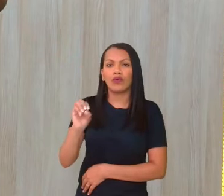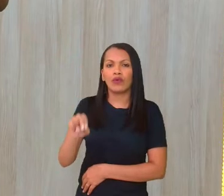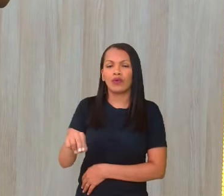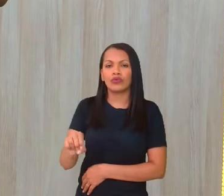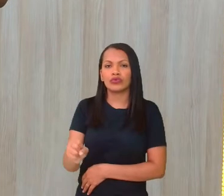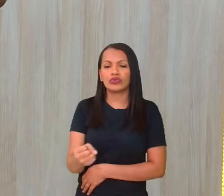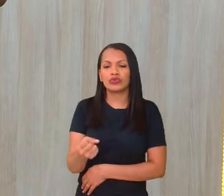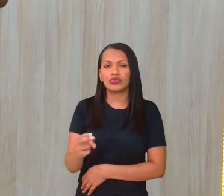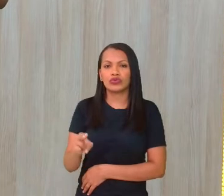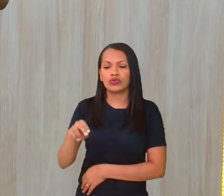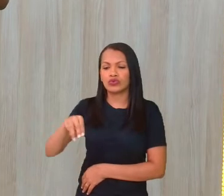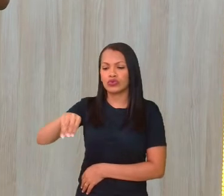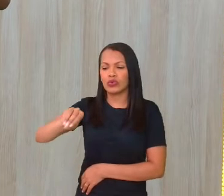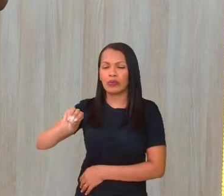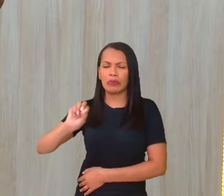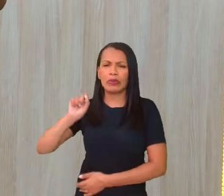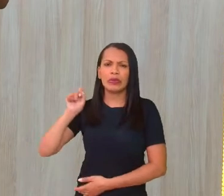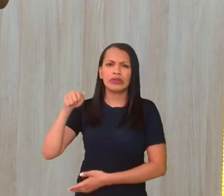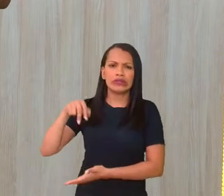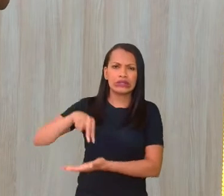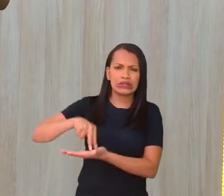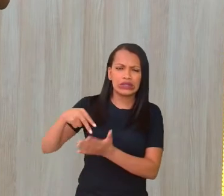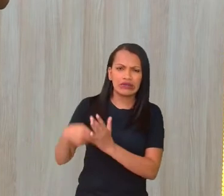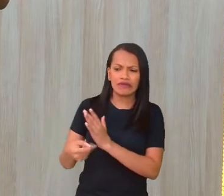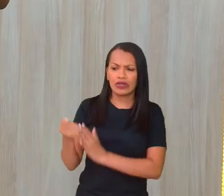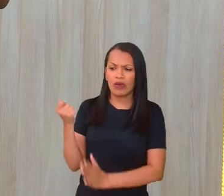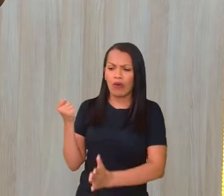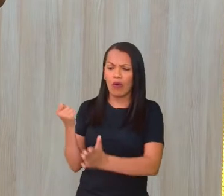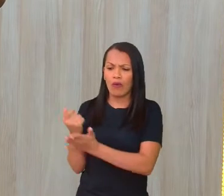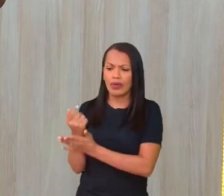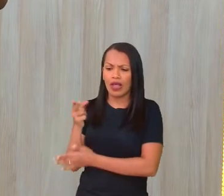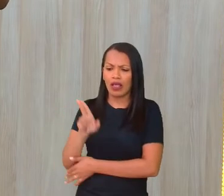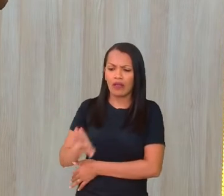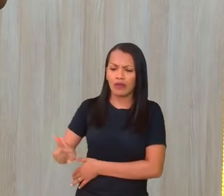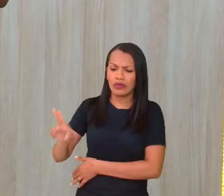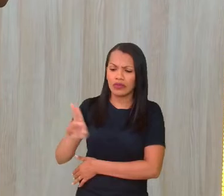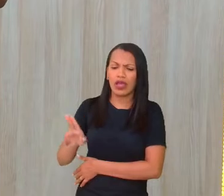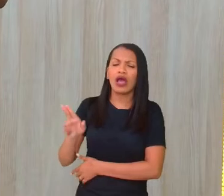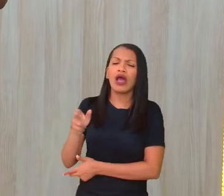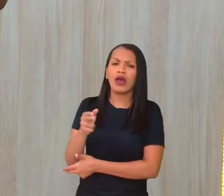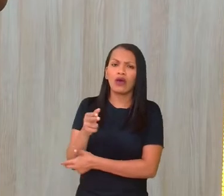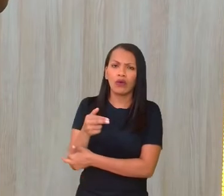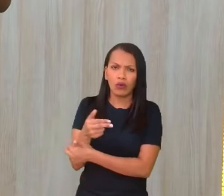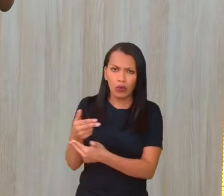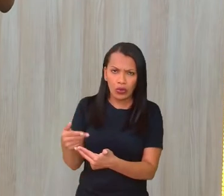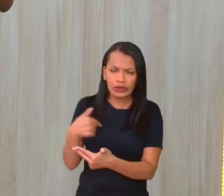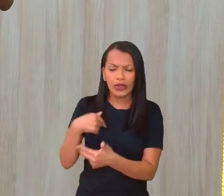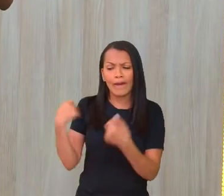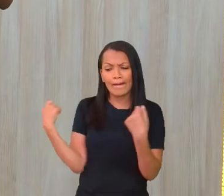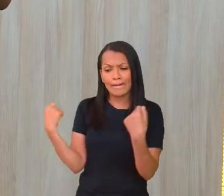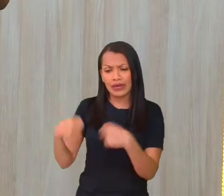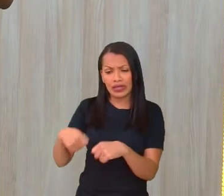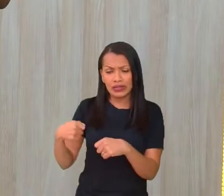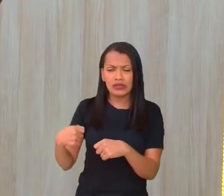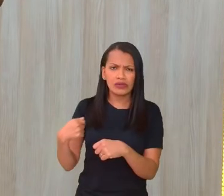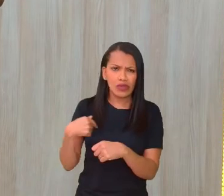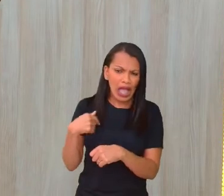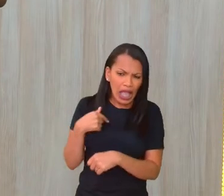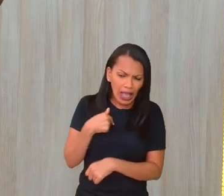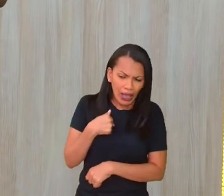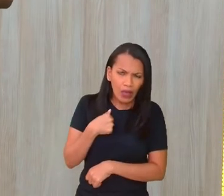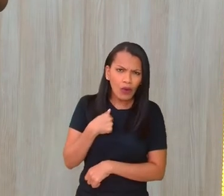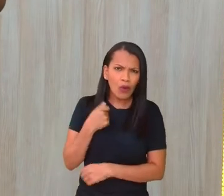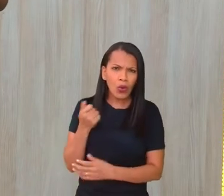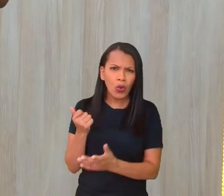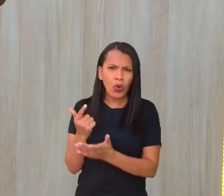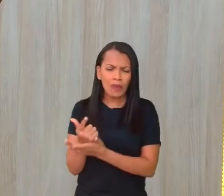o aquecimento global, para tentar frear, né, essas mudanças climáticas, tá? Então, todo ano o